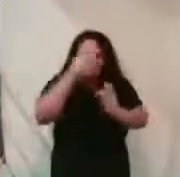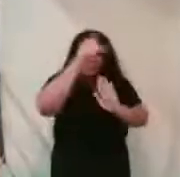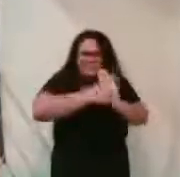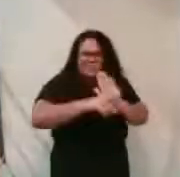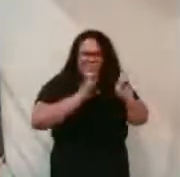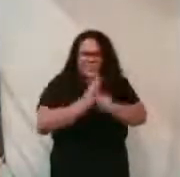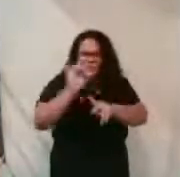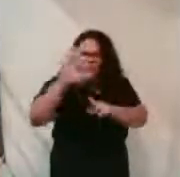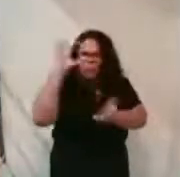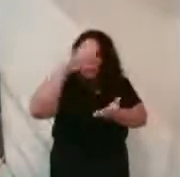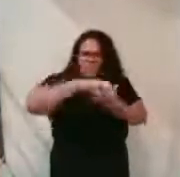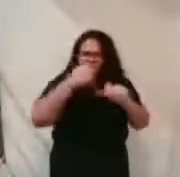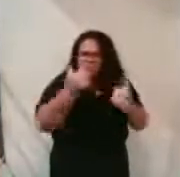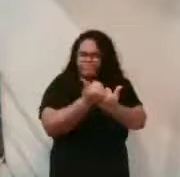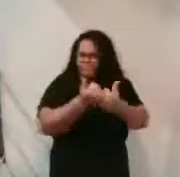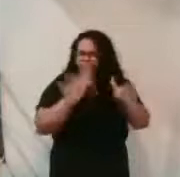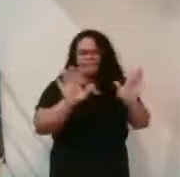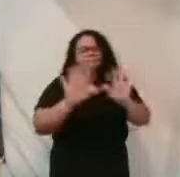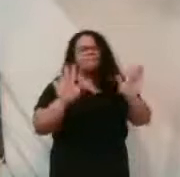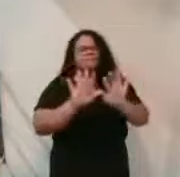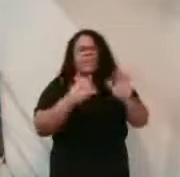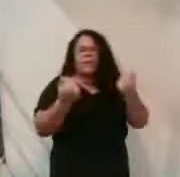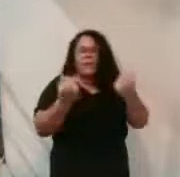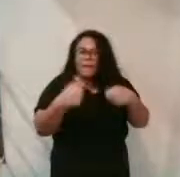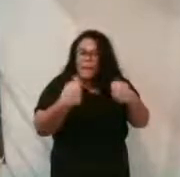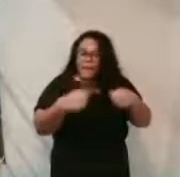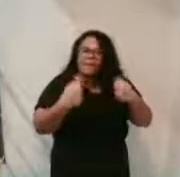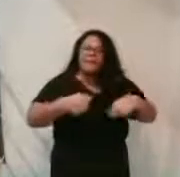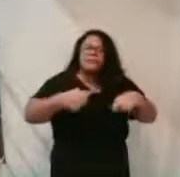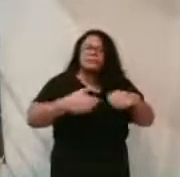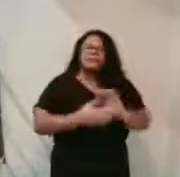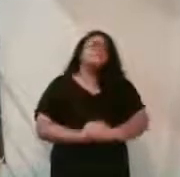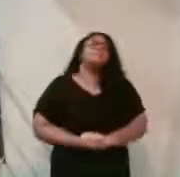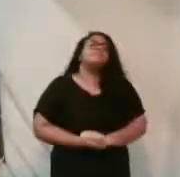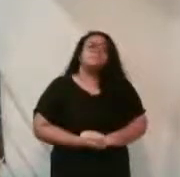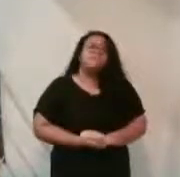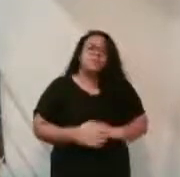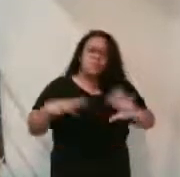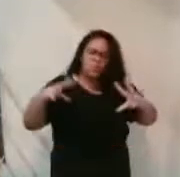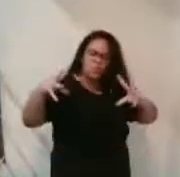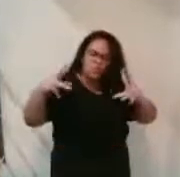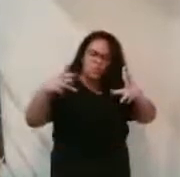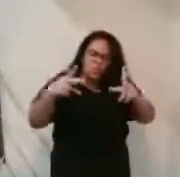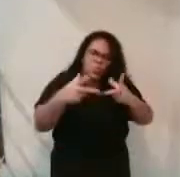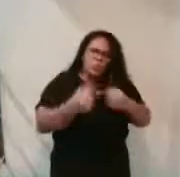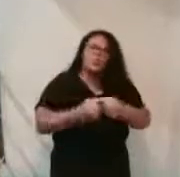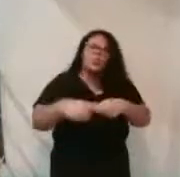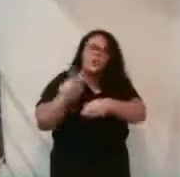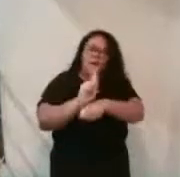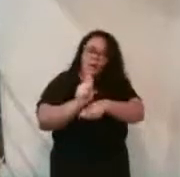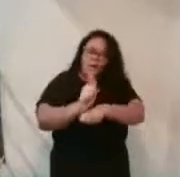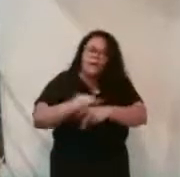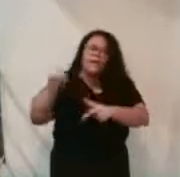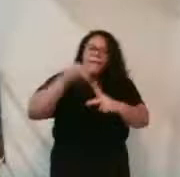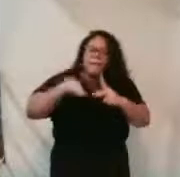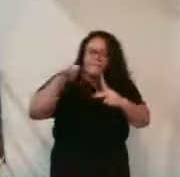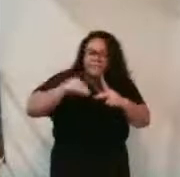CAOP, ele tem que ser um projeto de gestão, porque